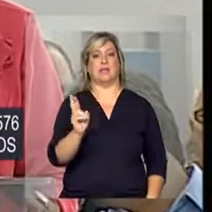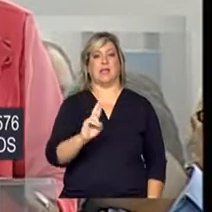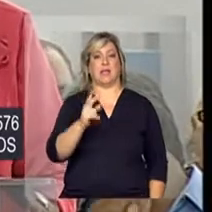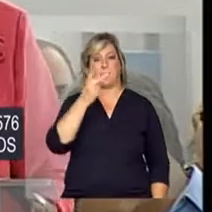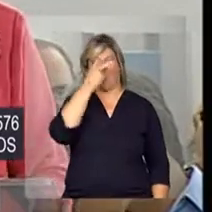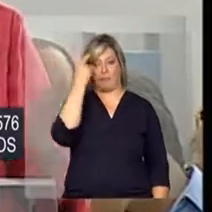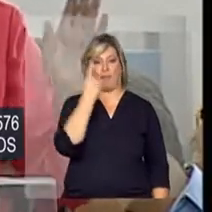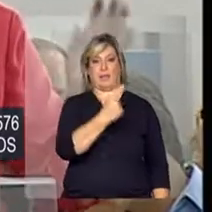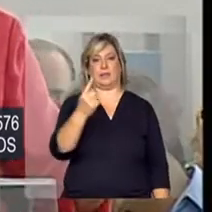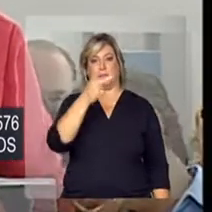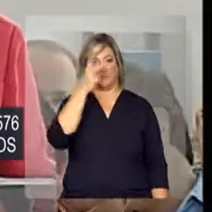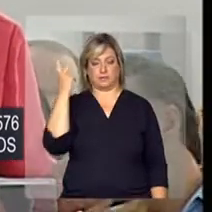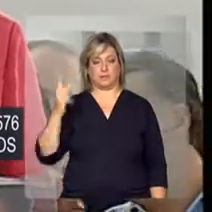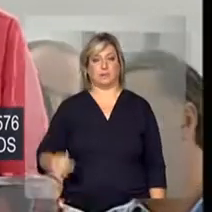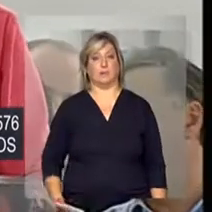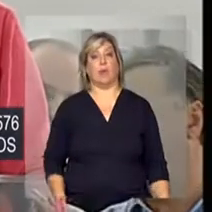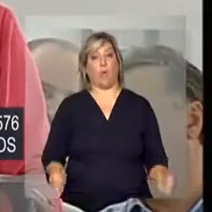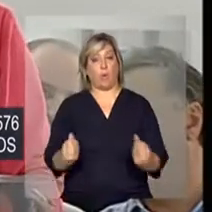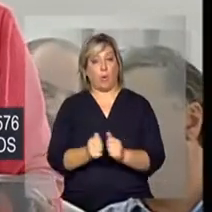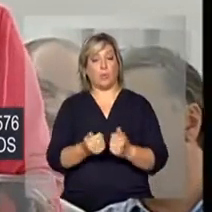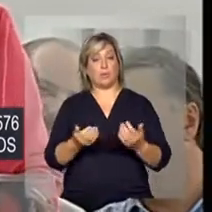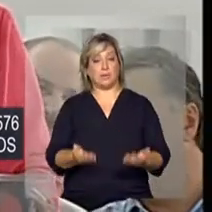capita. Com isso,